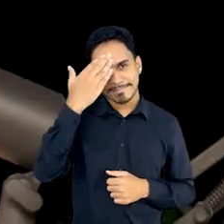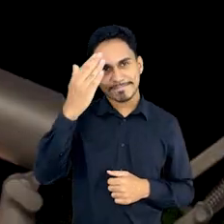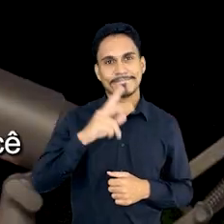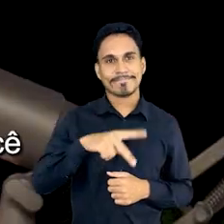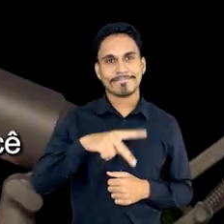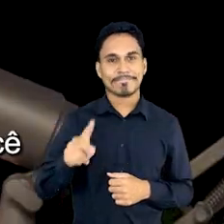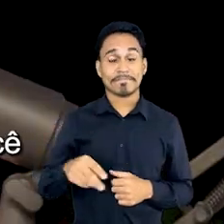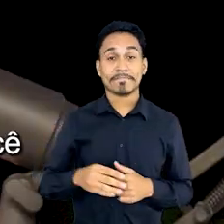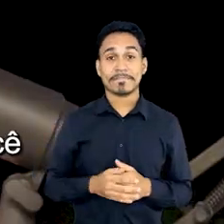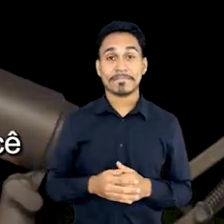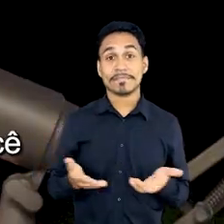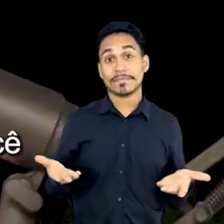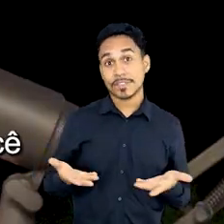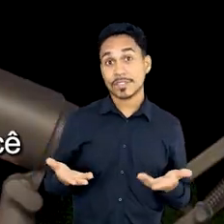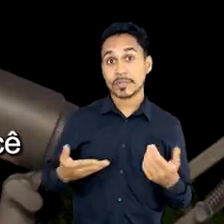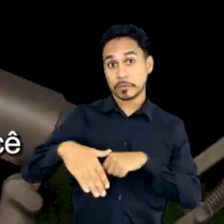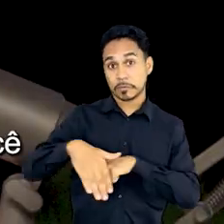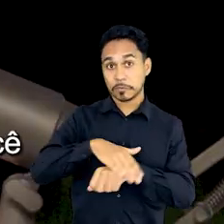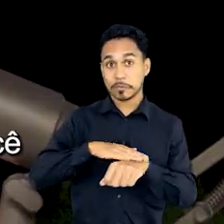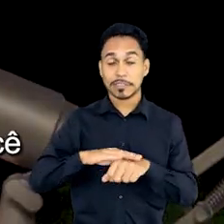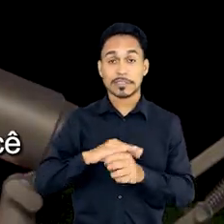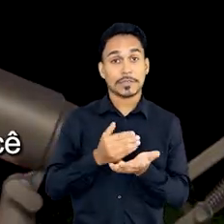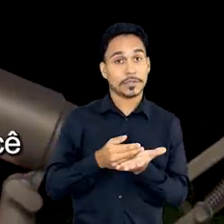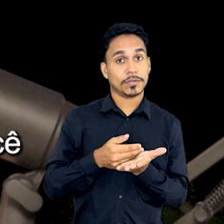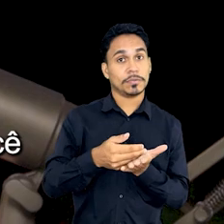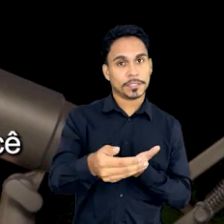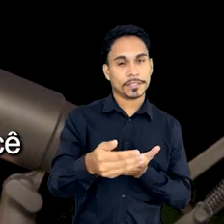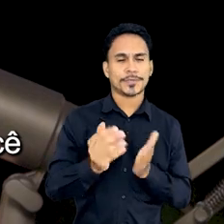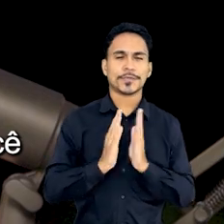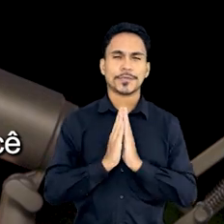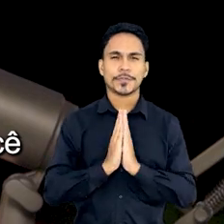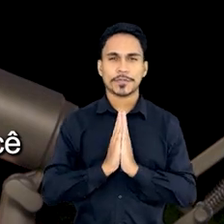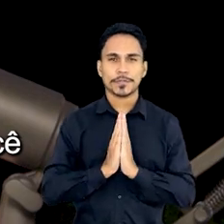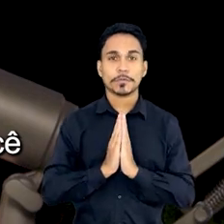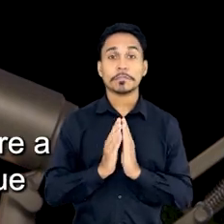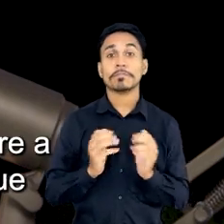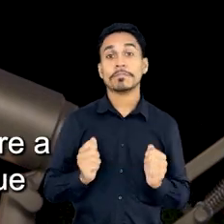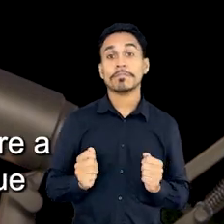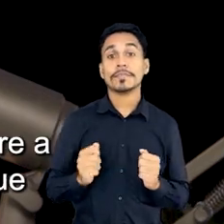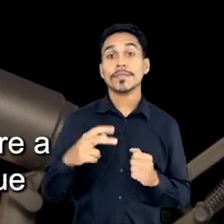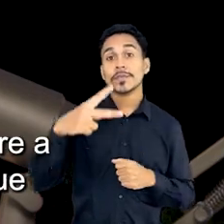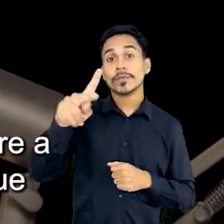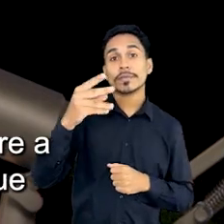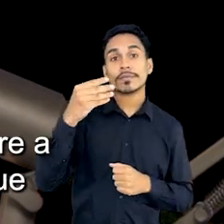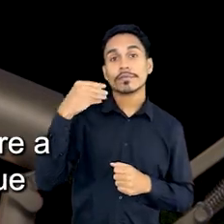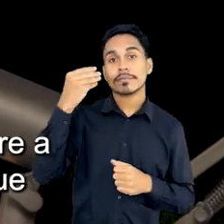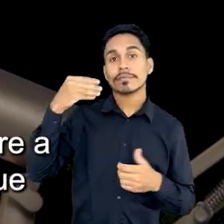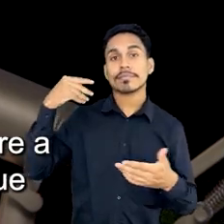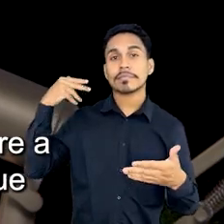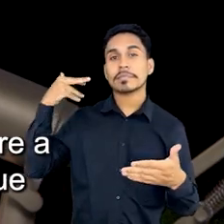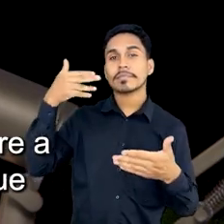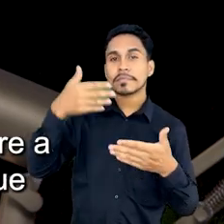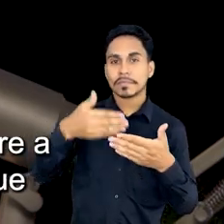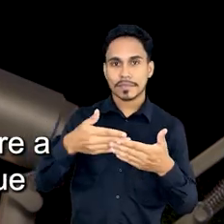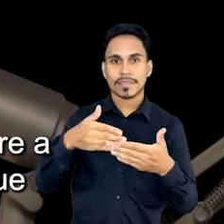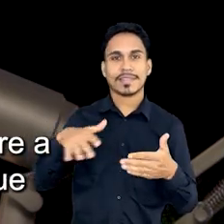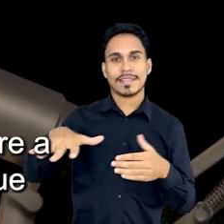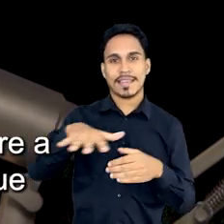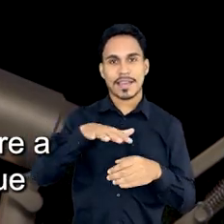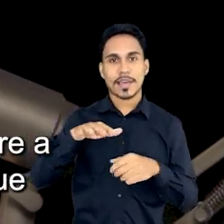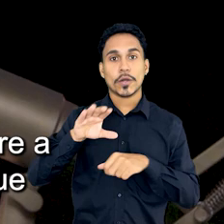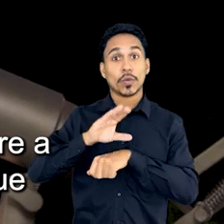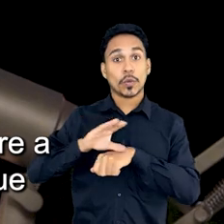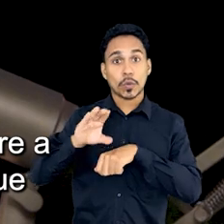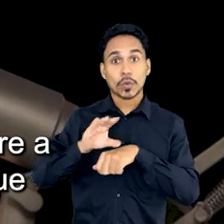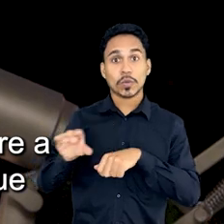Professor eu queria começar a nossa conversa se você se sentir à vontade para isso por favor eh considerando um pouco da sua experiência sobre análise